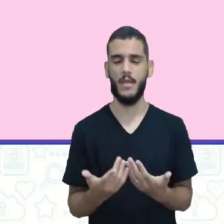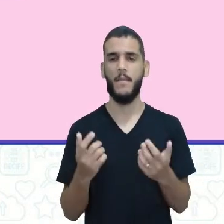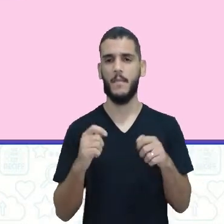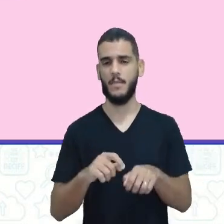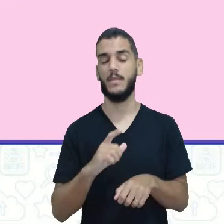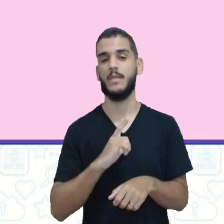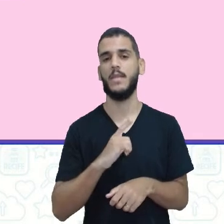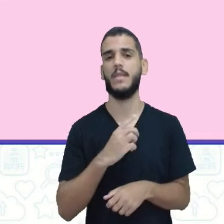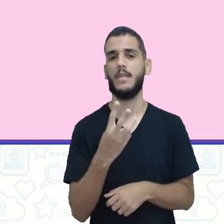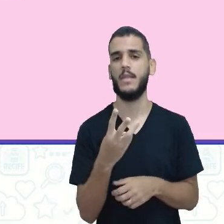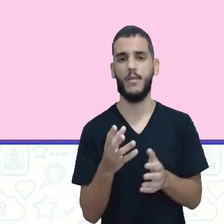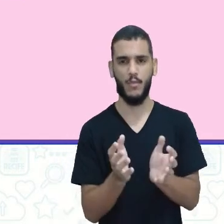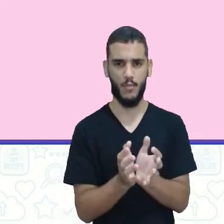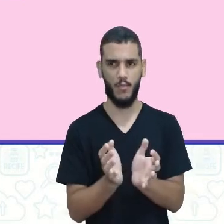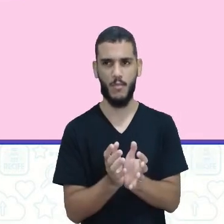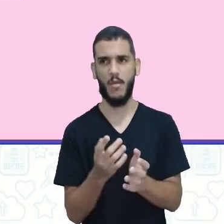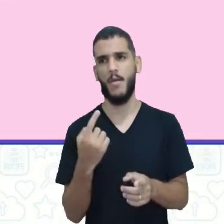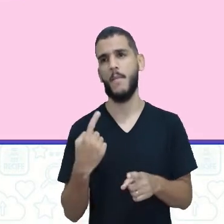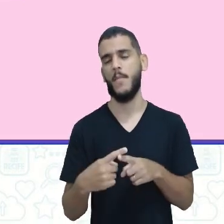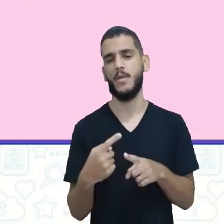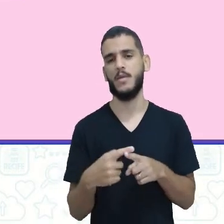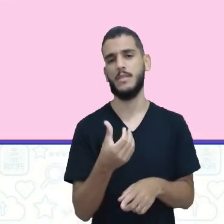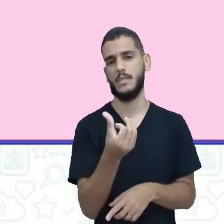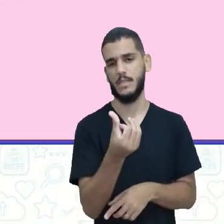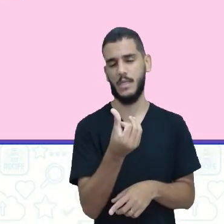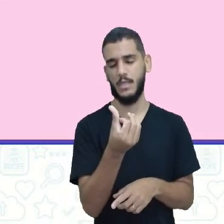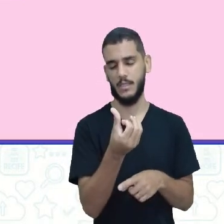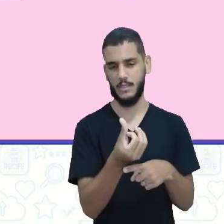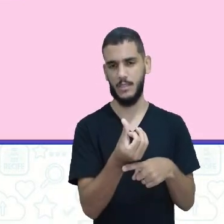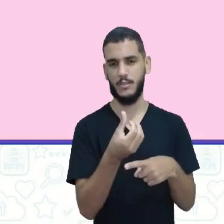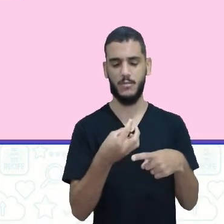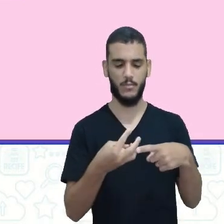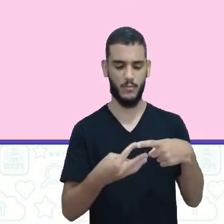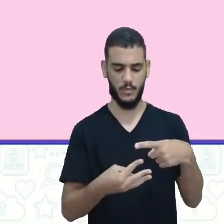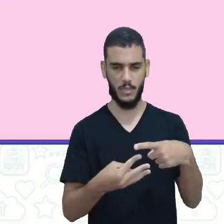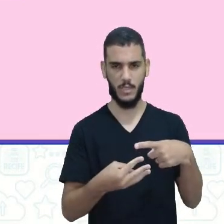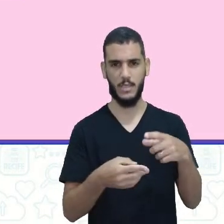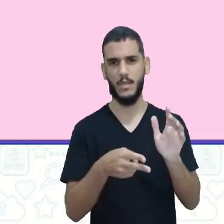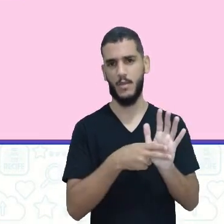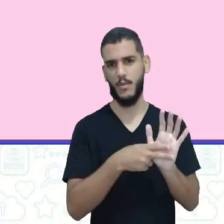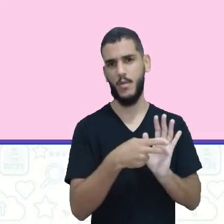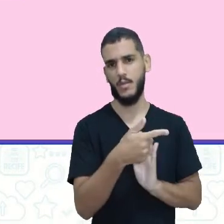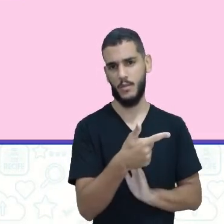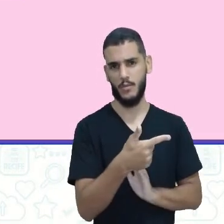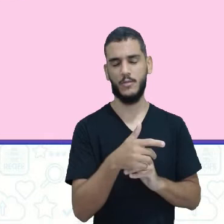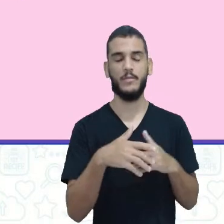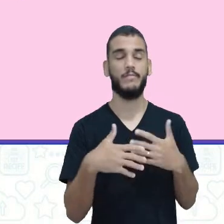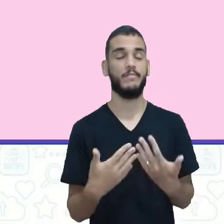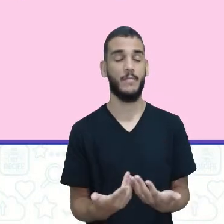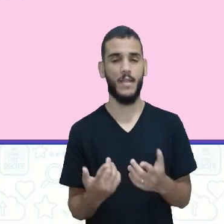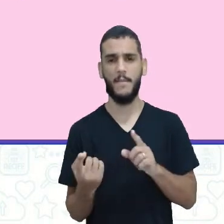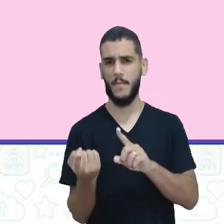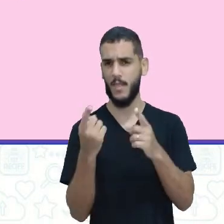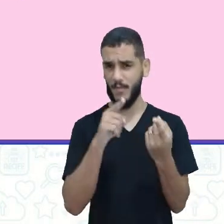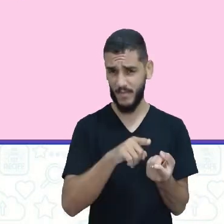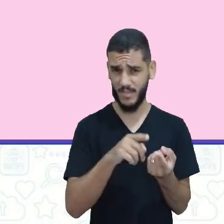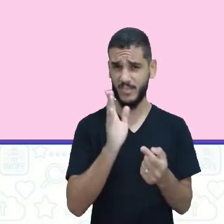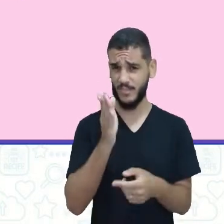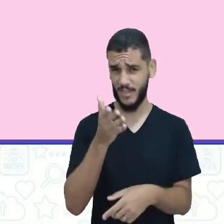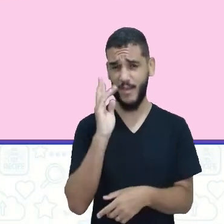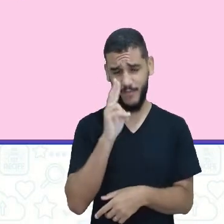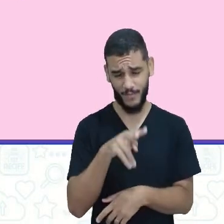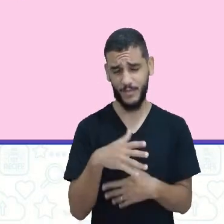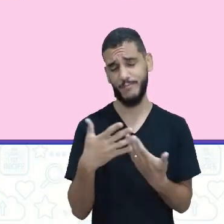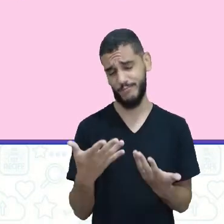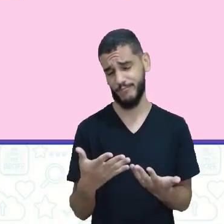ter 3 grupos, por isso que 6 dividido por 3 vai dar 2. Ora, mas não é inverso, que a gente já viu que o problema é